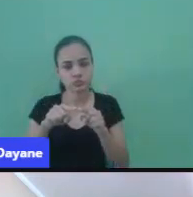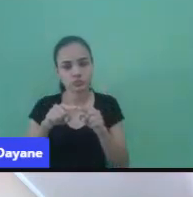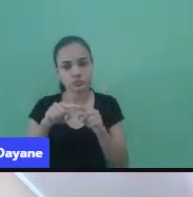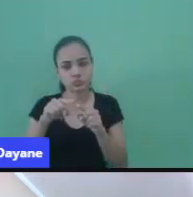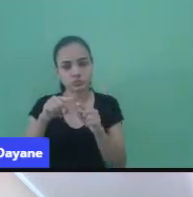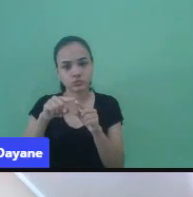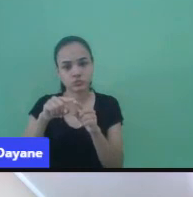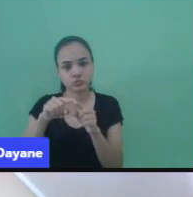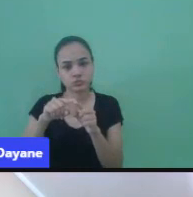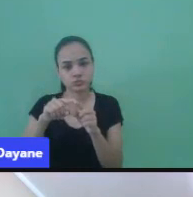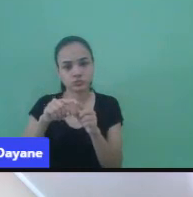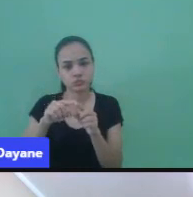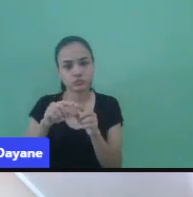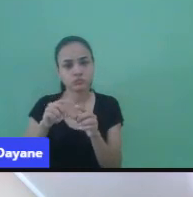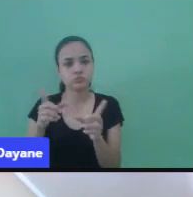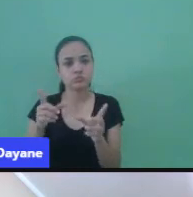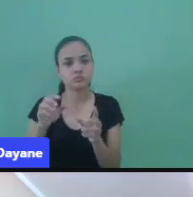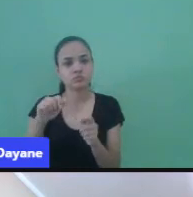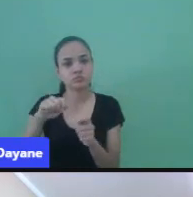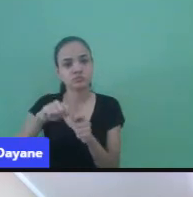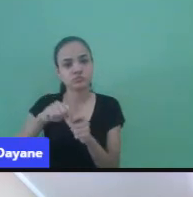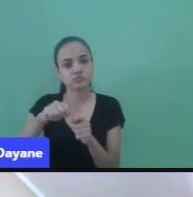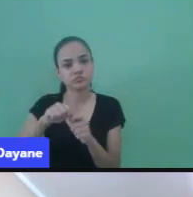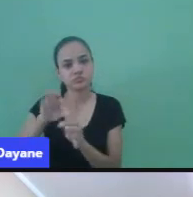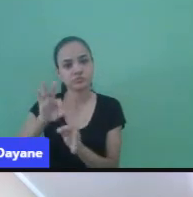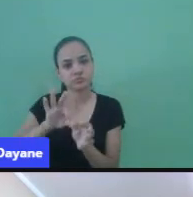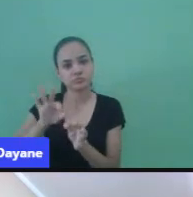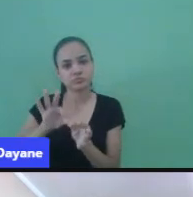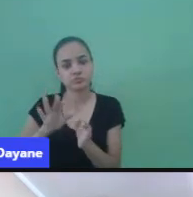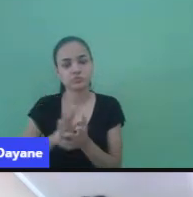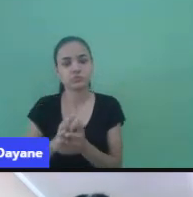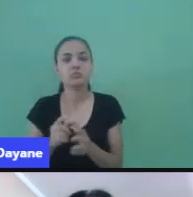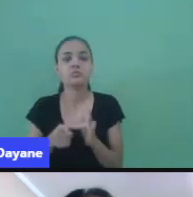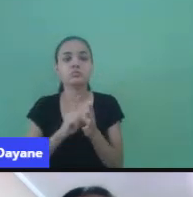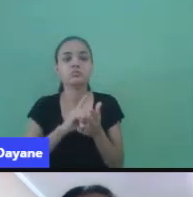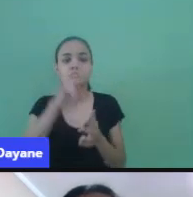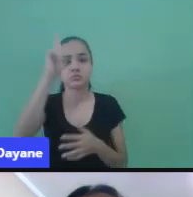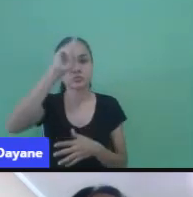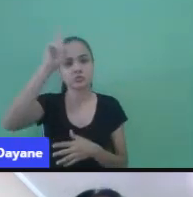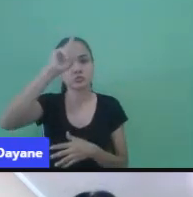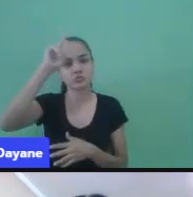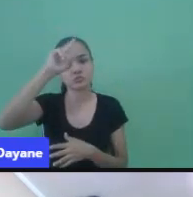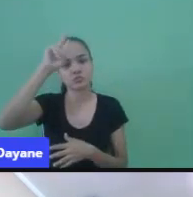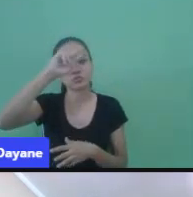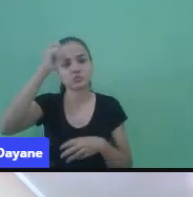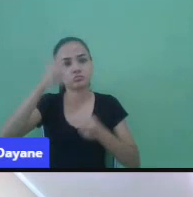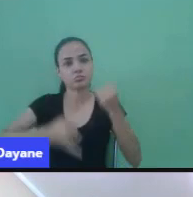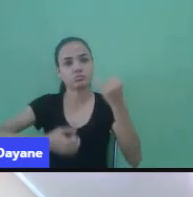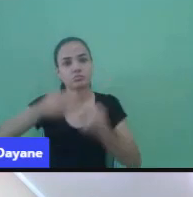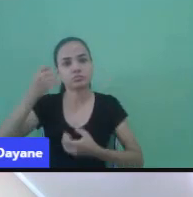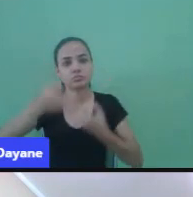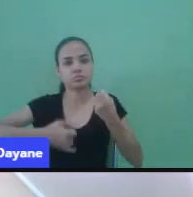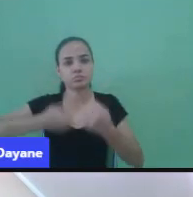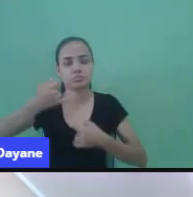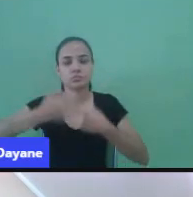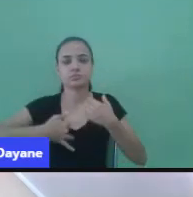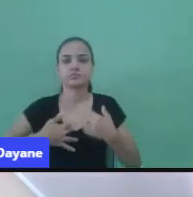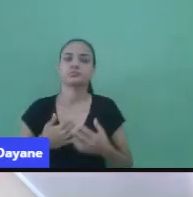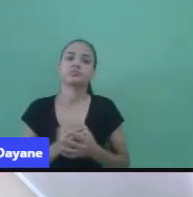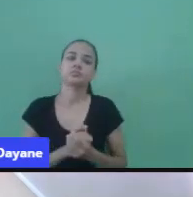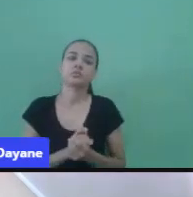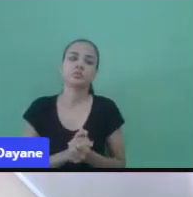propõe então que uma história, a gente propõe alguma atividade ali que liga. Então, vocês têm esse